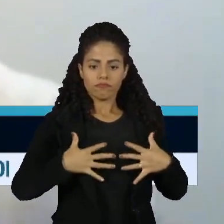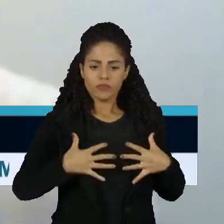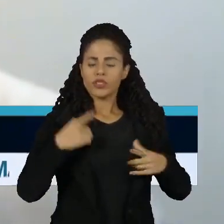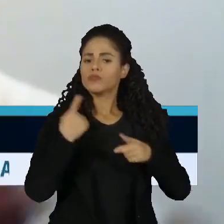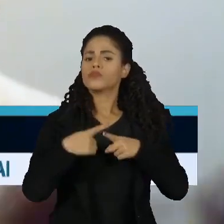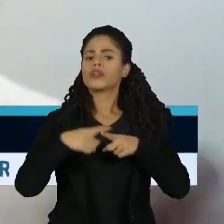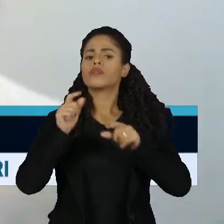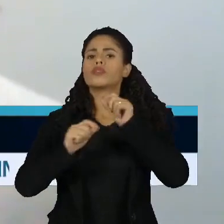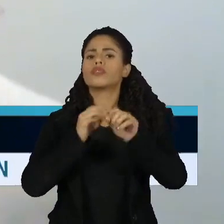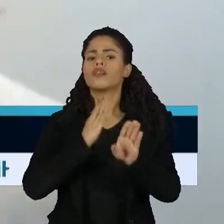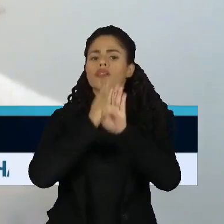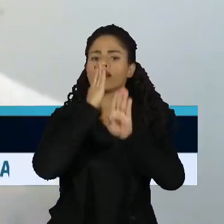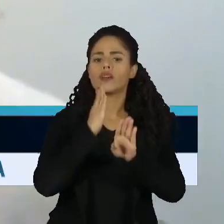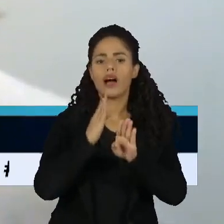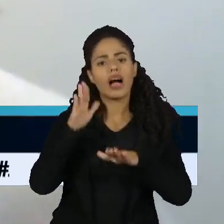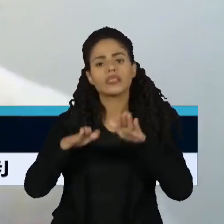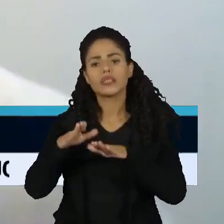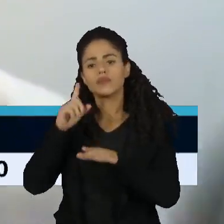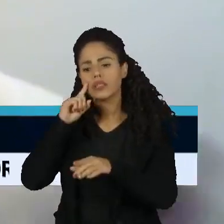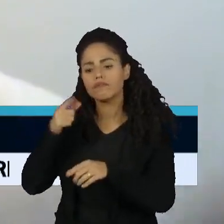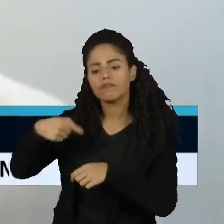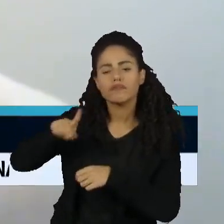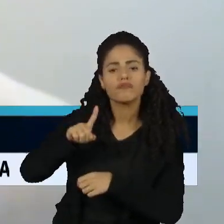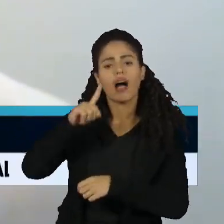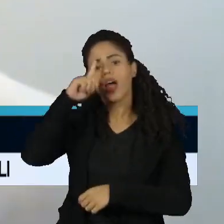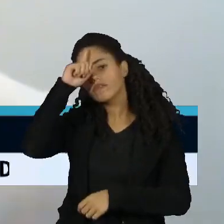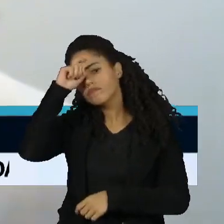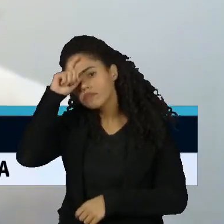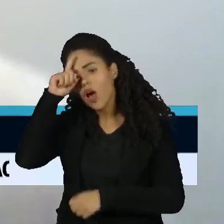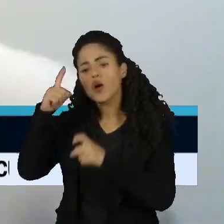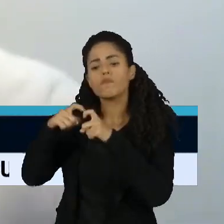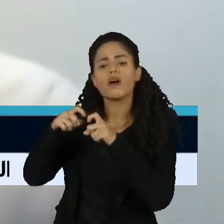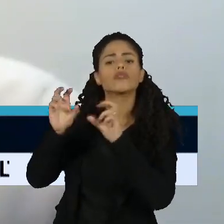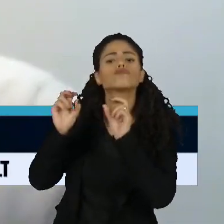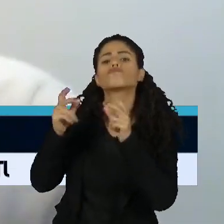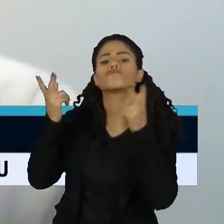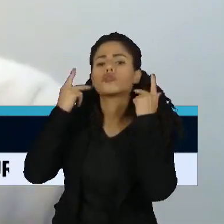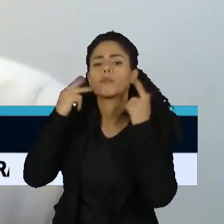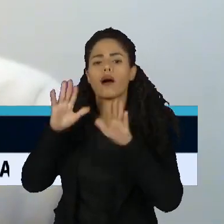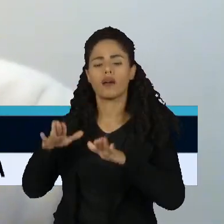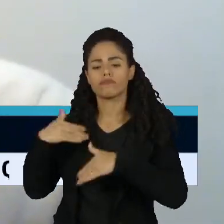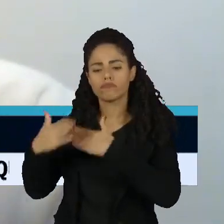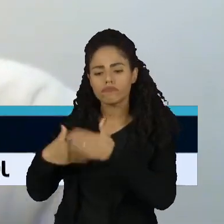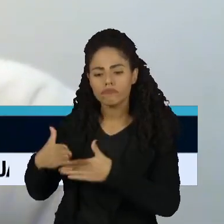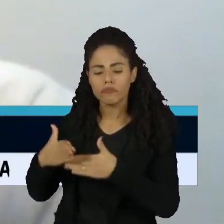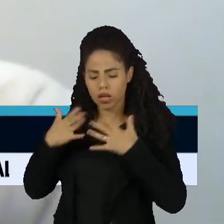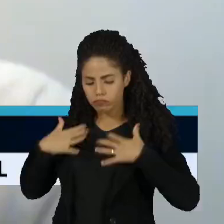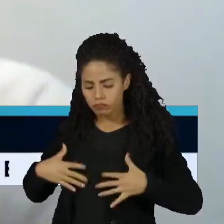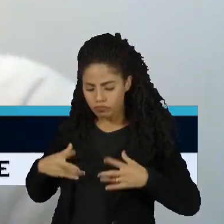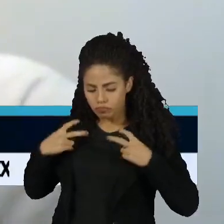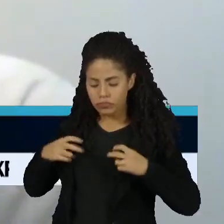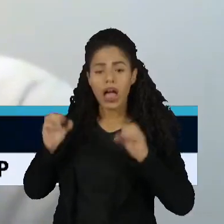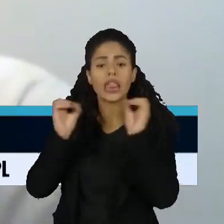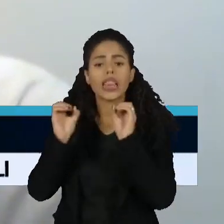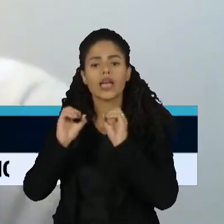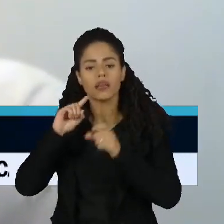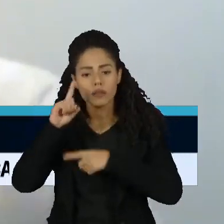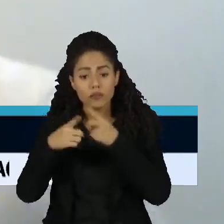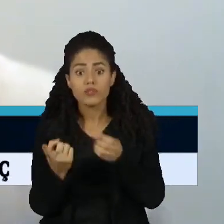aparecer, você faz um exame de rotina e não aparece nada. E daqui a 6 meses você tem uma doença grave